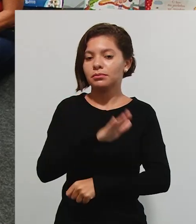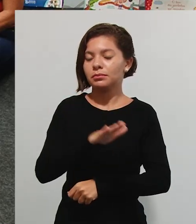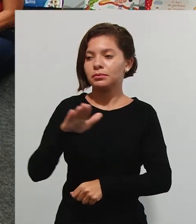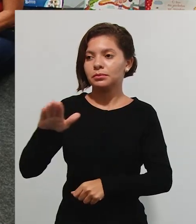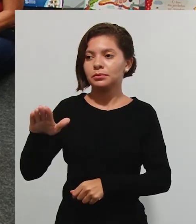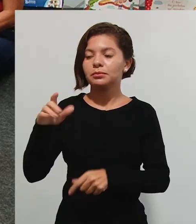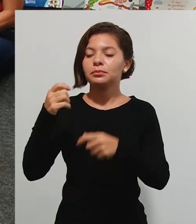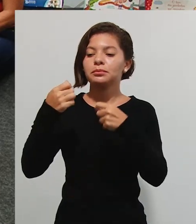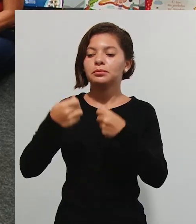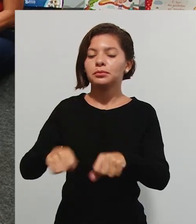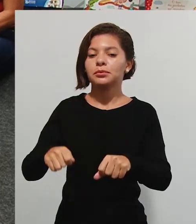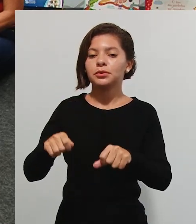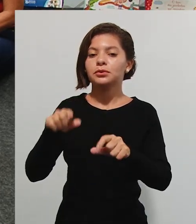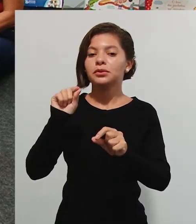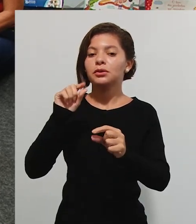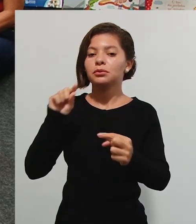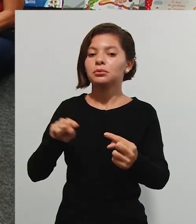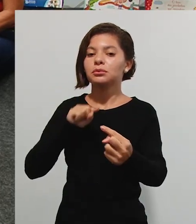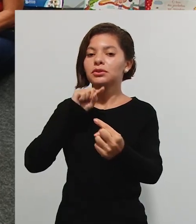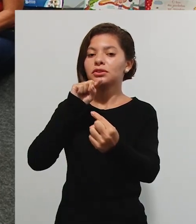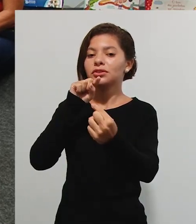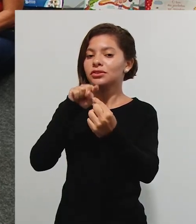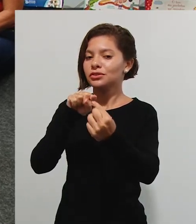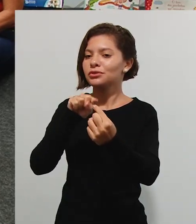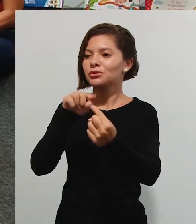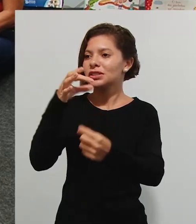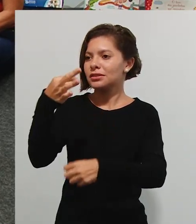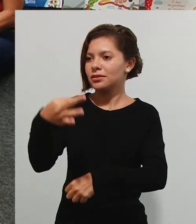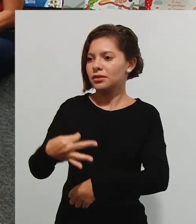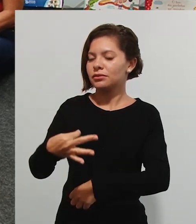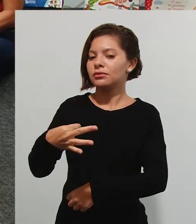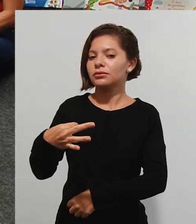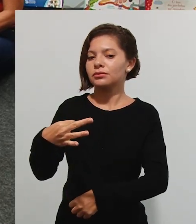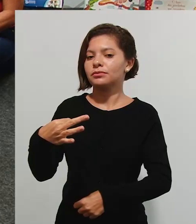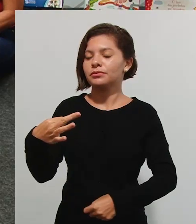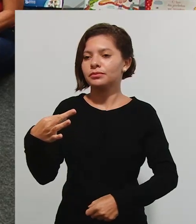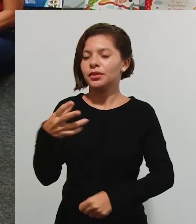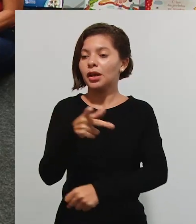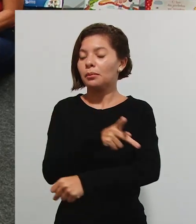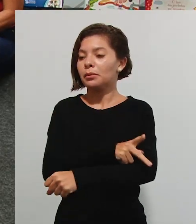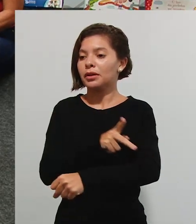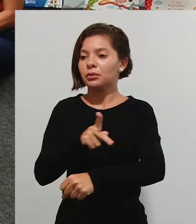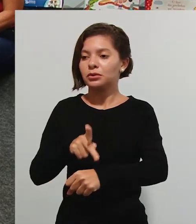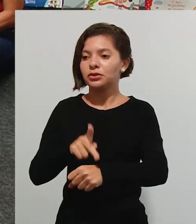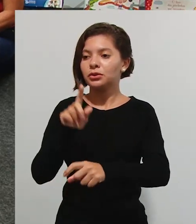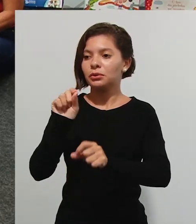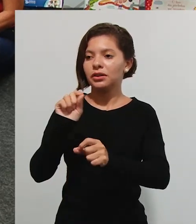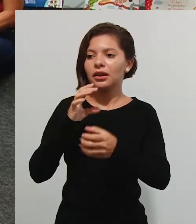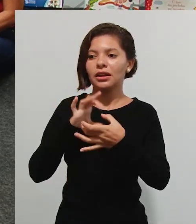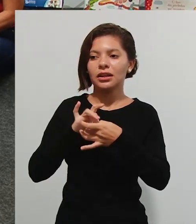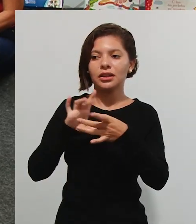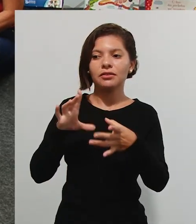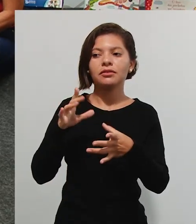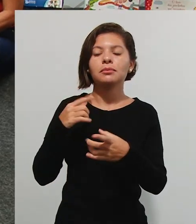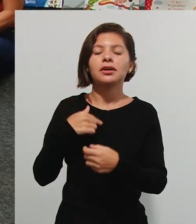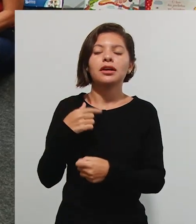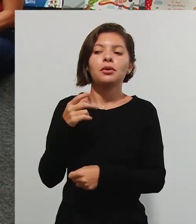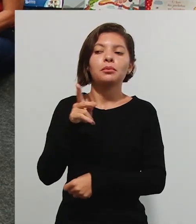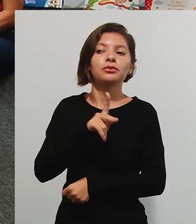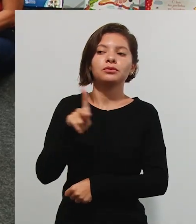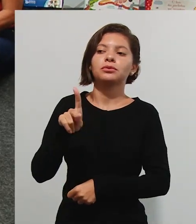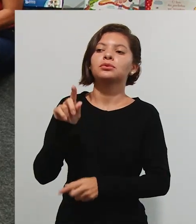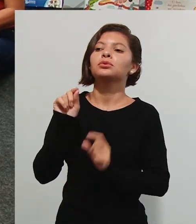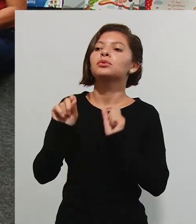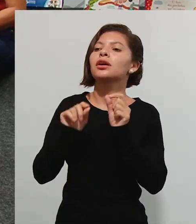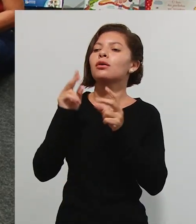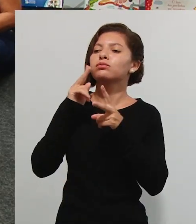criança, né? Ela é direcionada do ponto de vista da pedagogia, né? Quer dizer, é um momento livre, mas eu enquanto